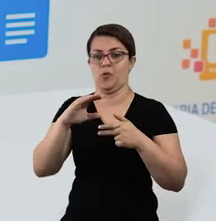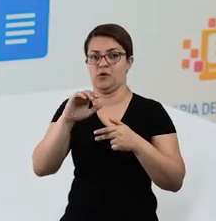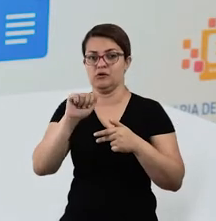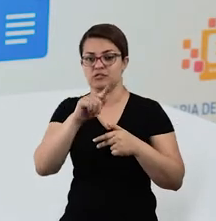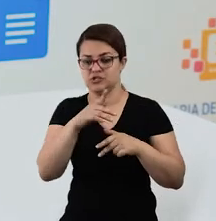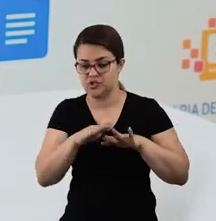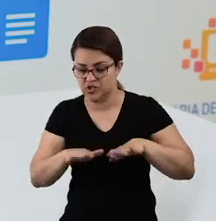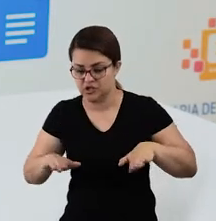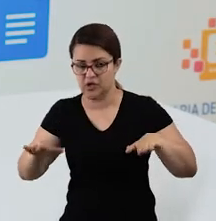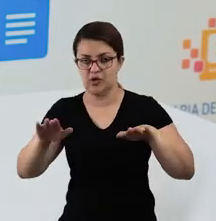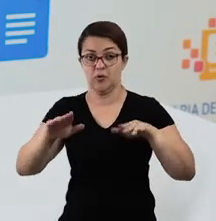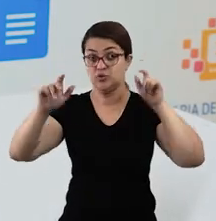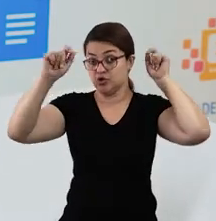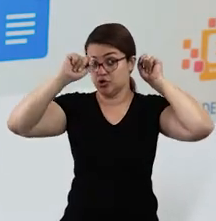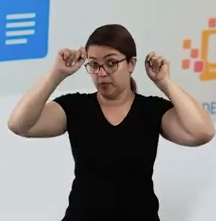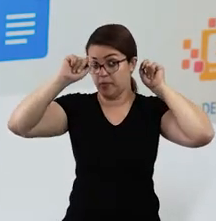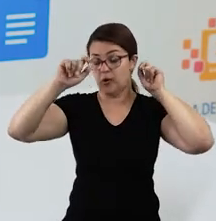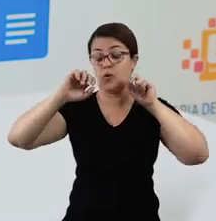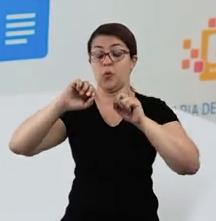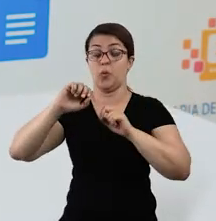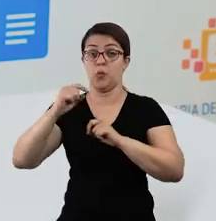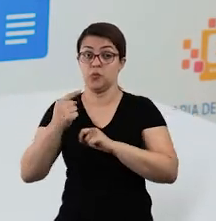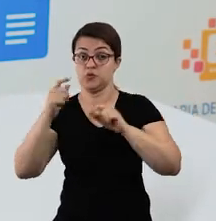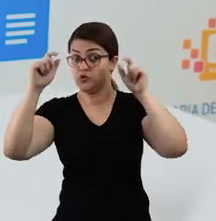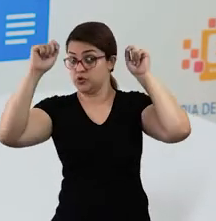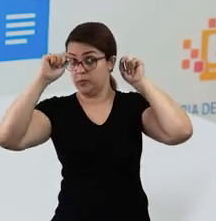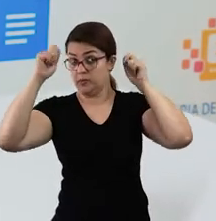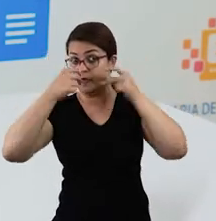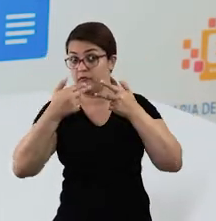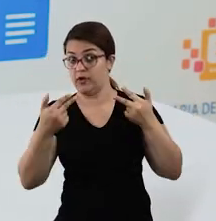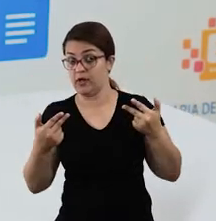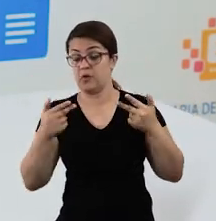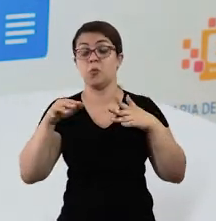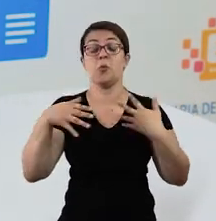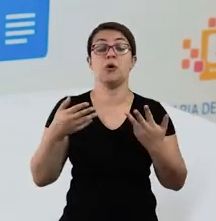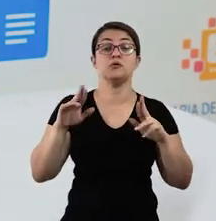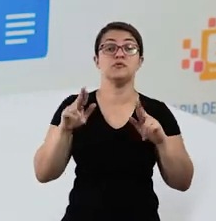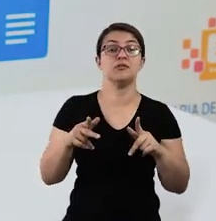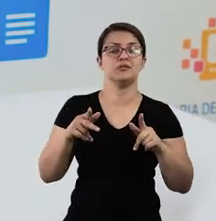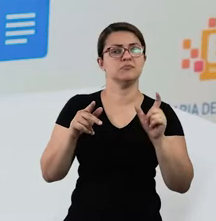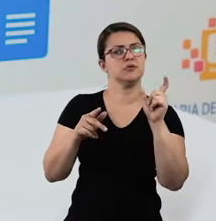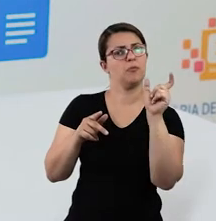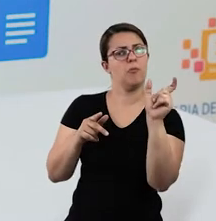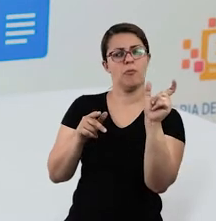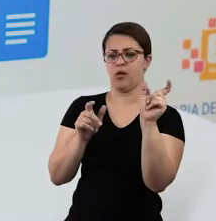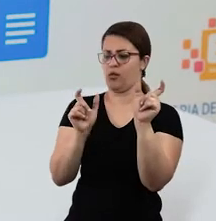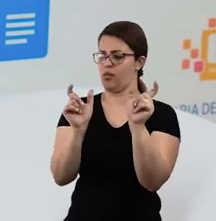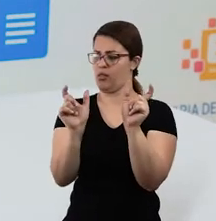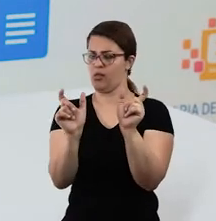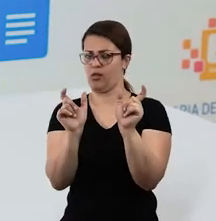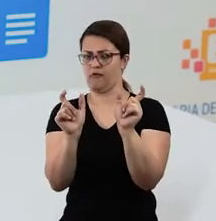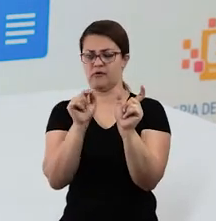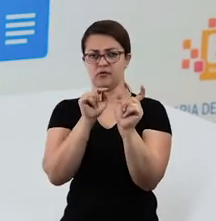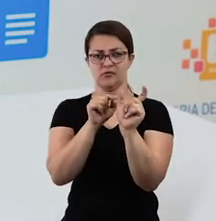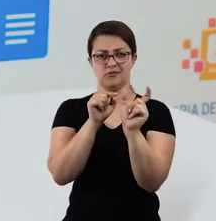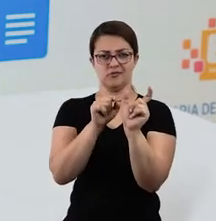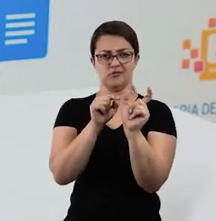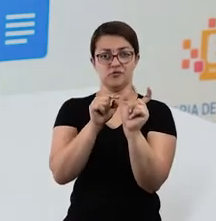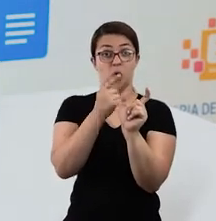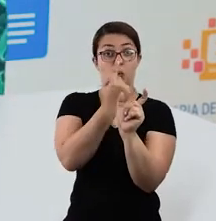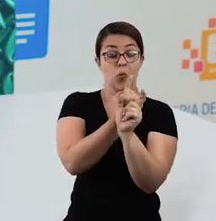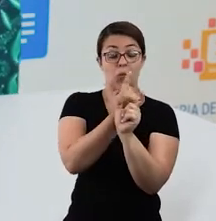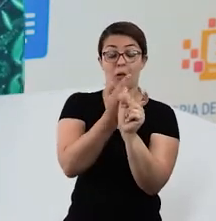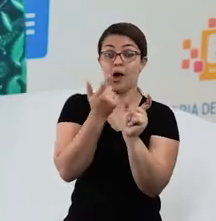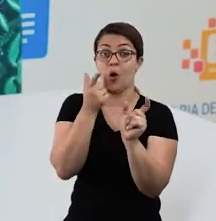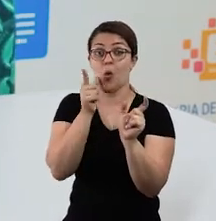chãos, o chapéu, os chapéus. Qual a diferença, pessoal? Uma palavra está no singular e a outra está